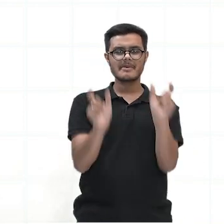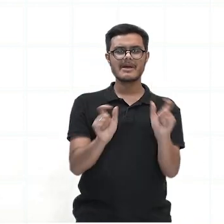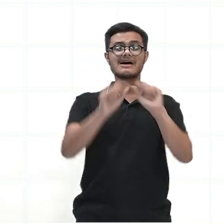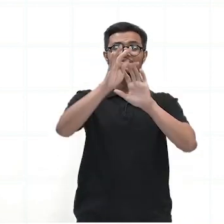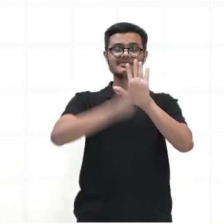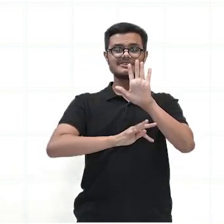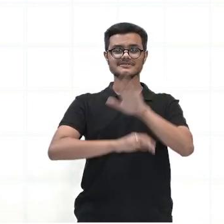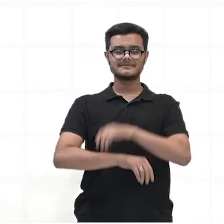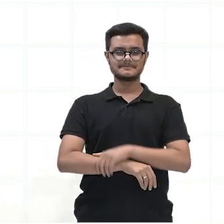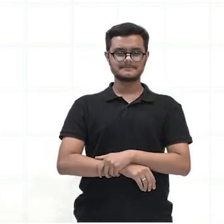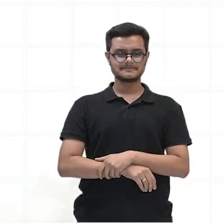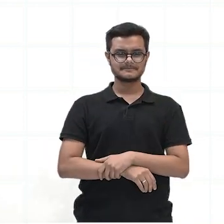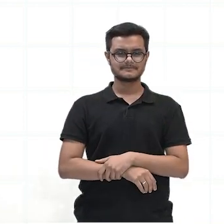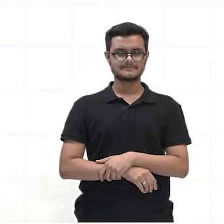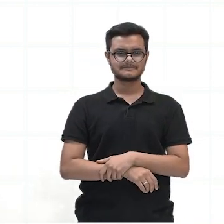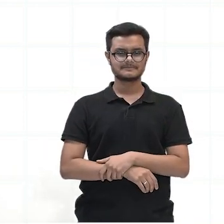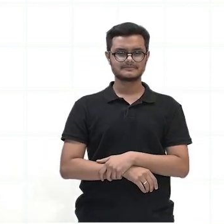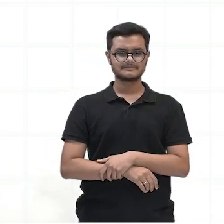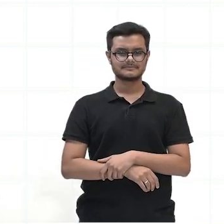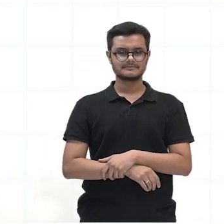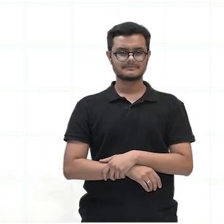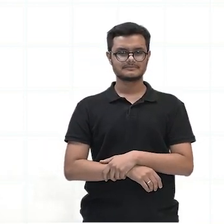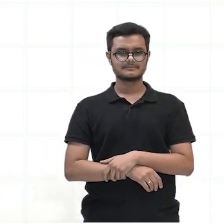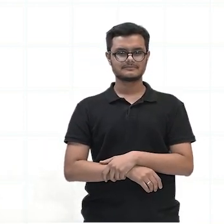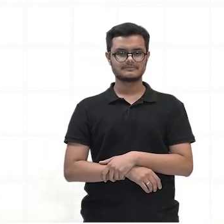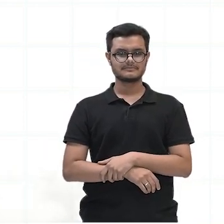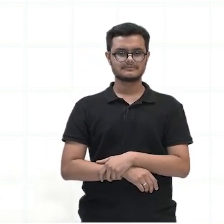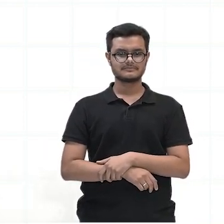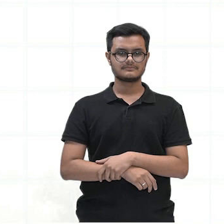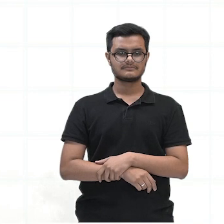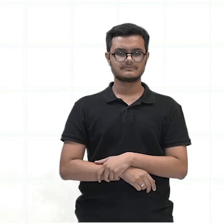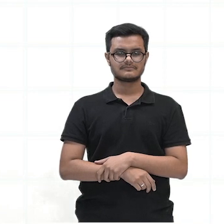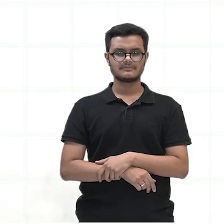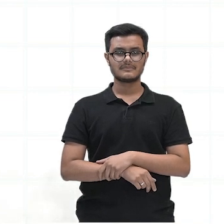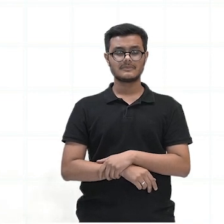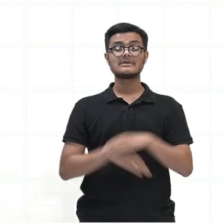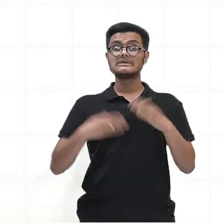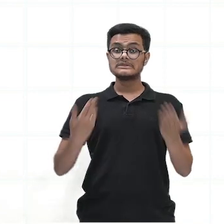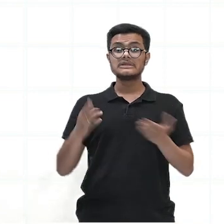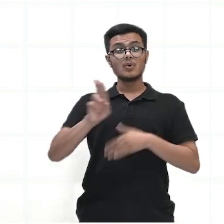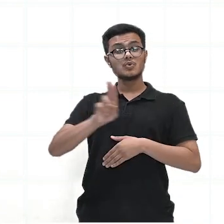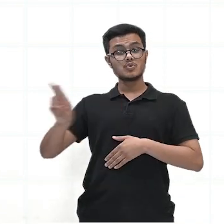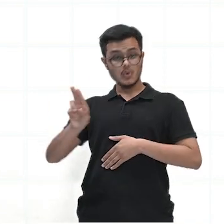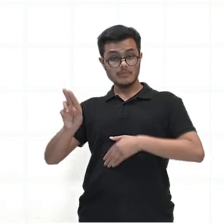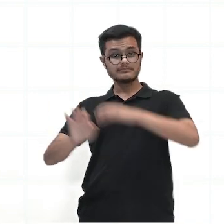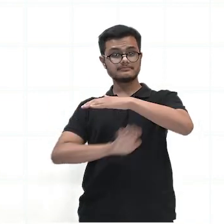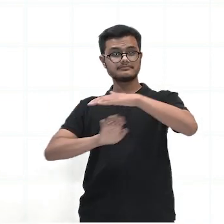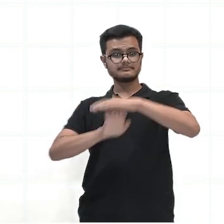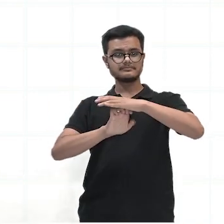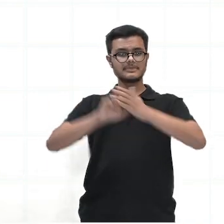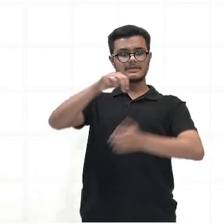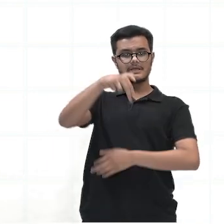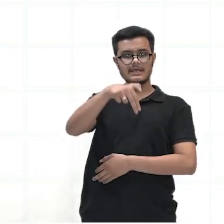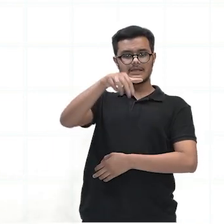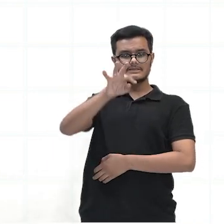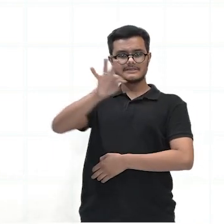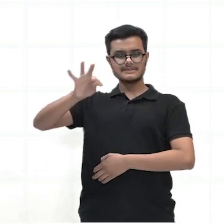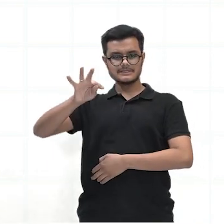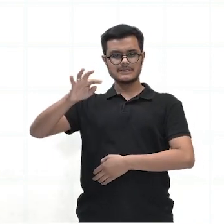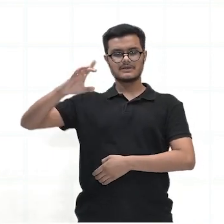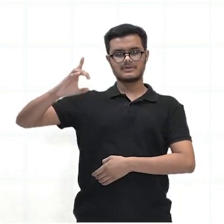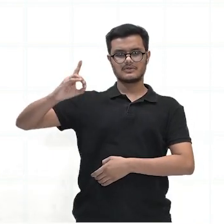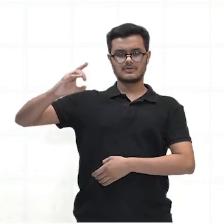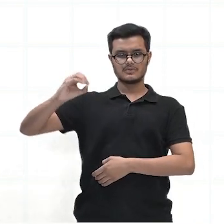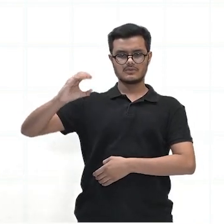certo? Chamada o quê? Entity Docomo. Então, esse era o nome da empresa onde